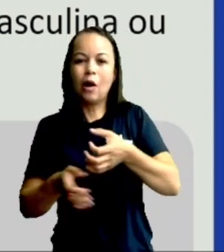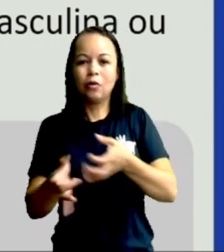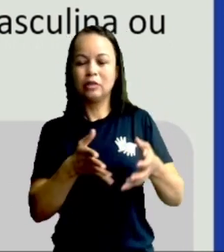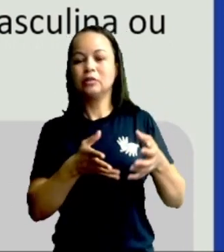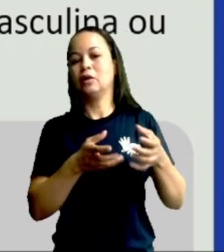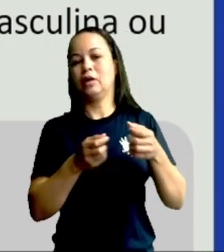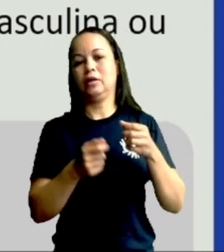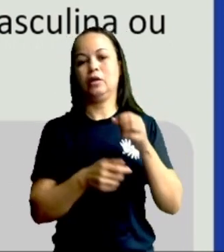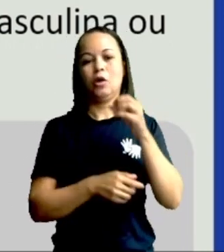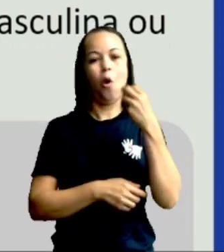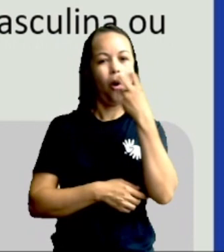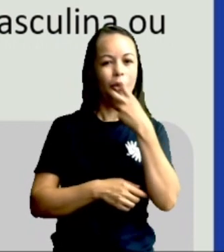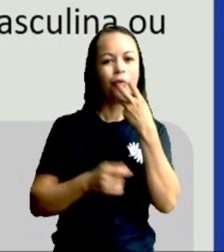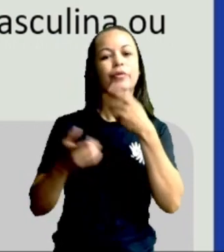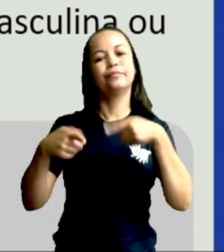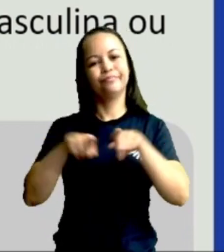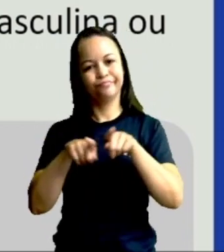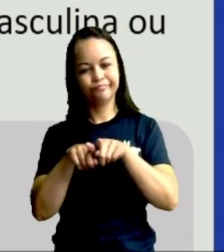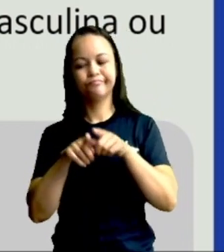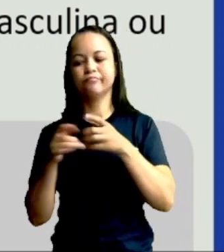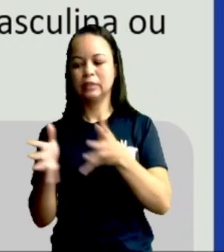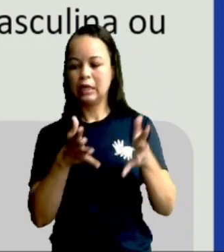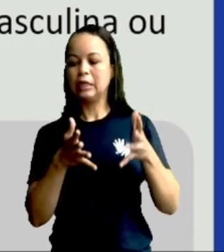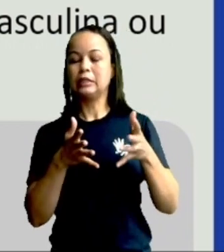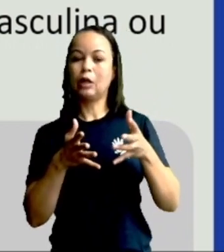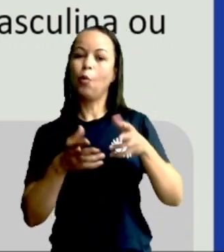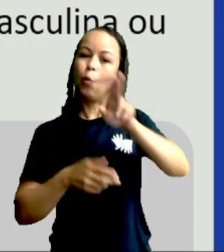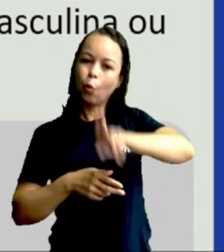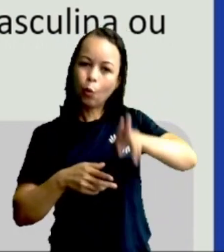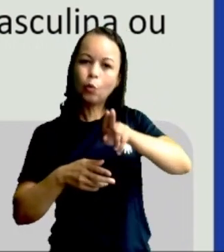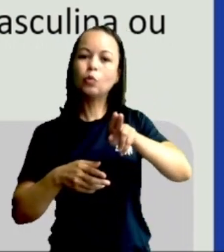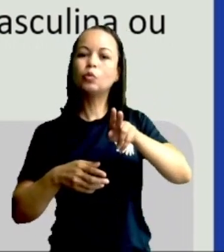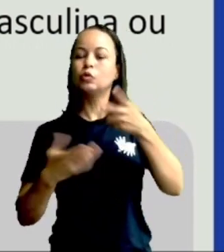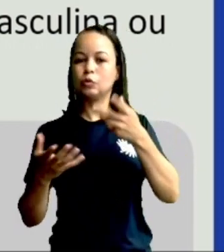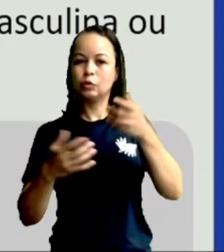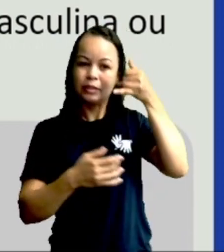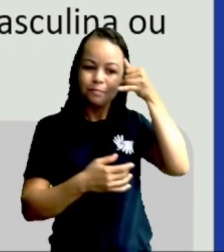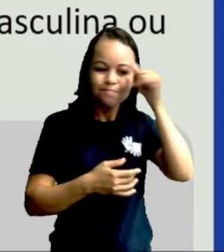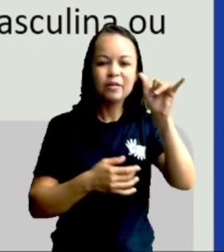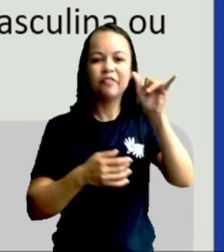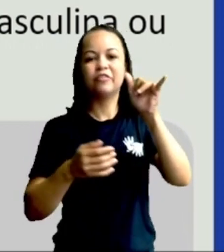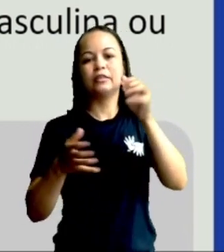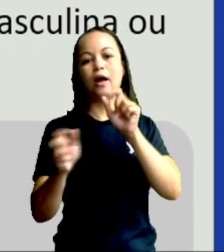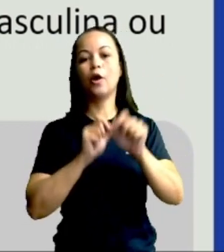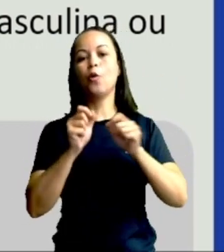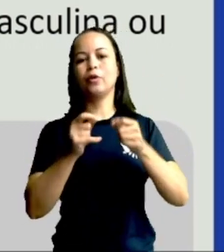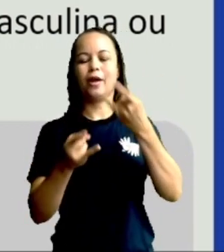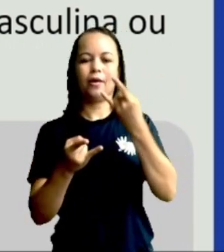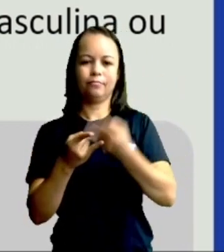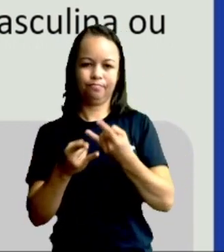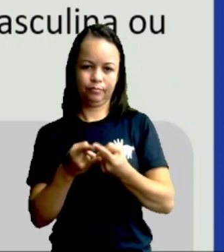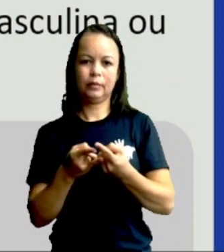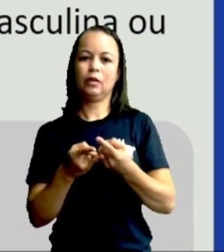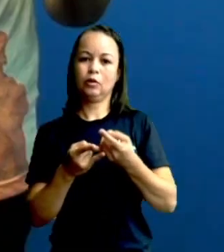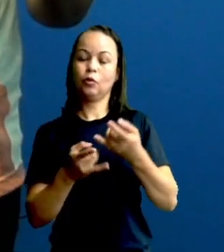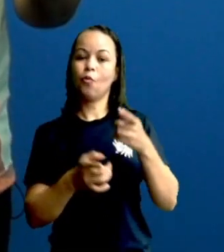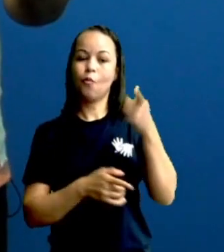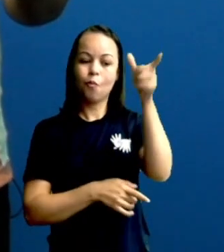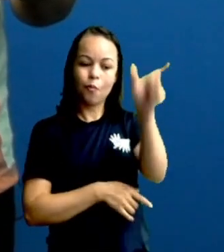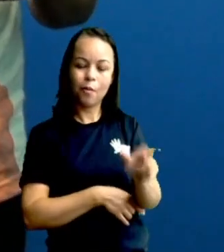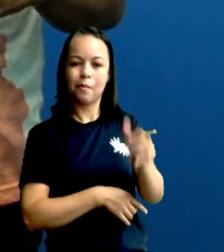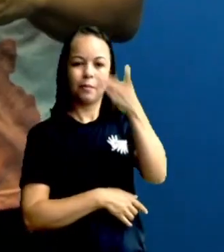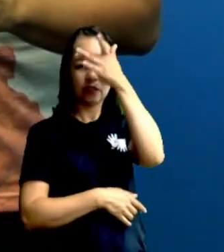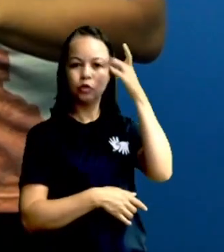famosos preservativos, gente, com uma pessoa que está infectada. Volta aqui comigo, por favor,